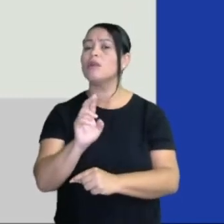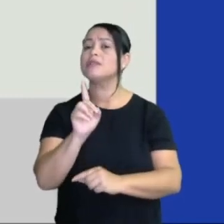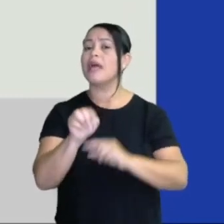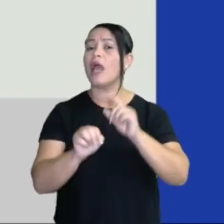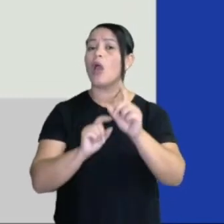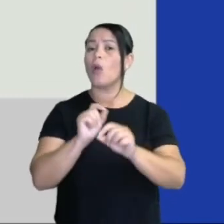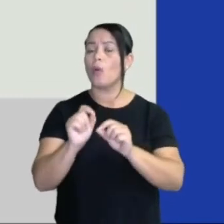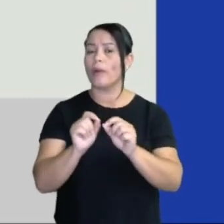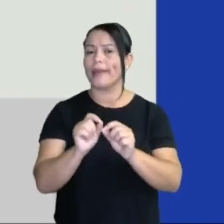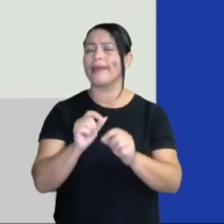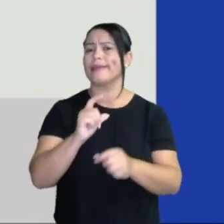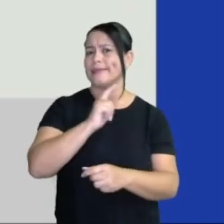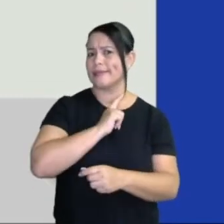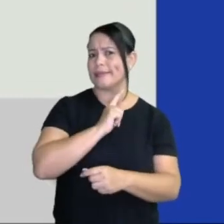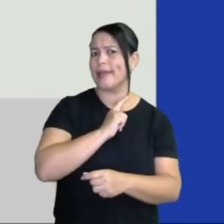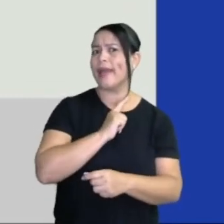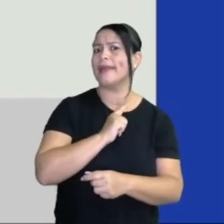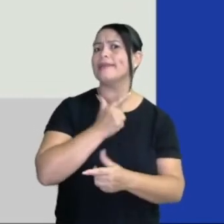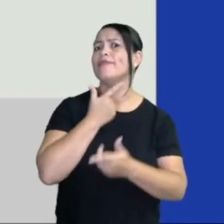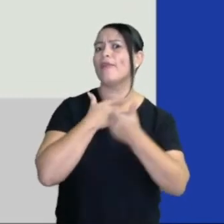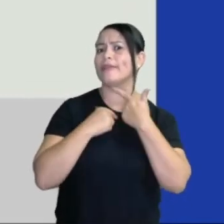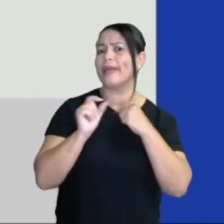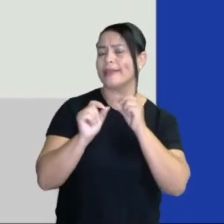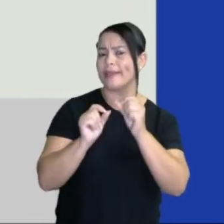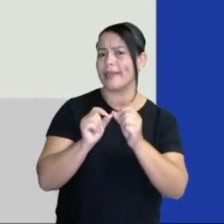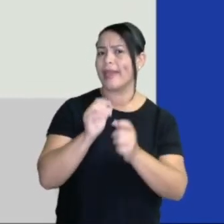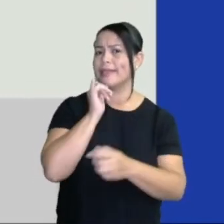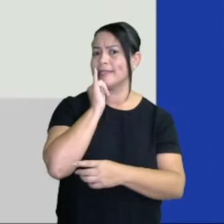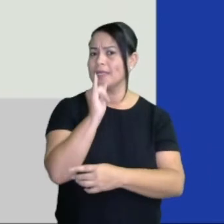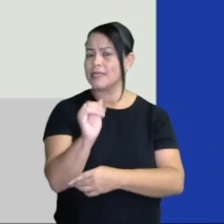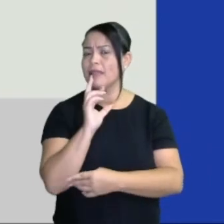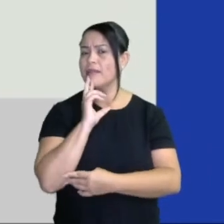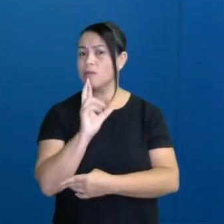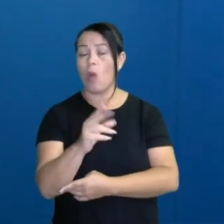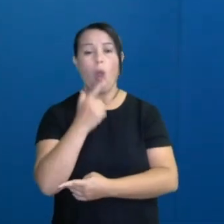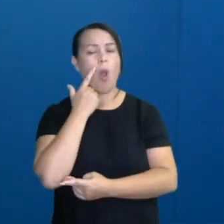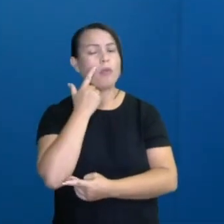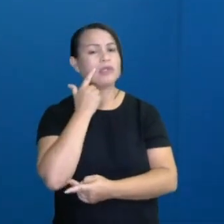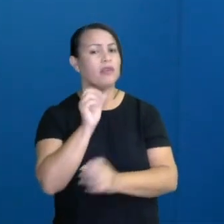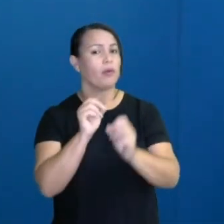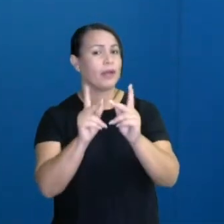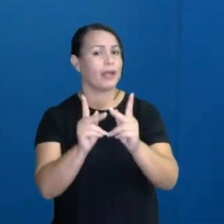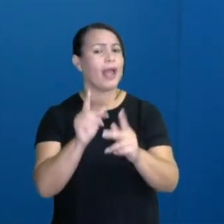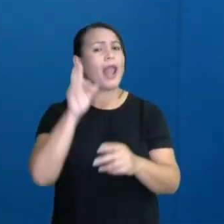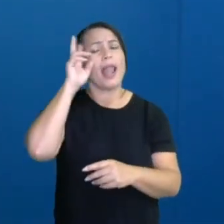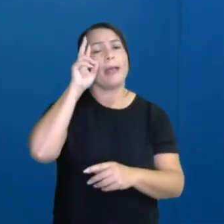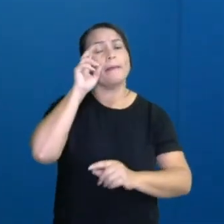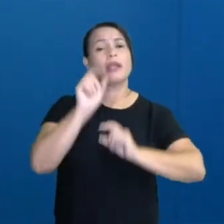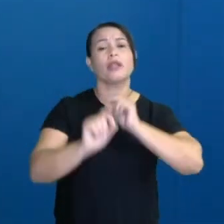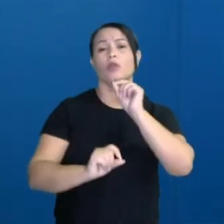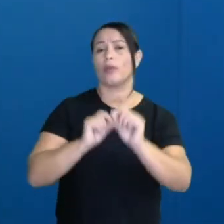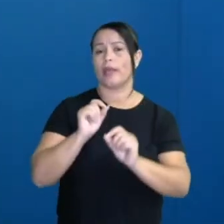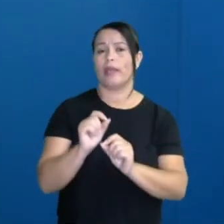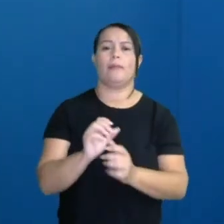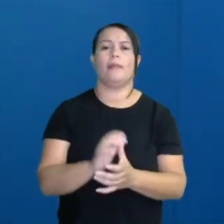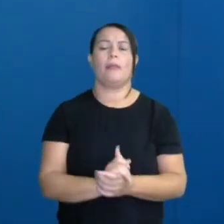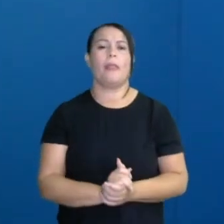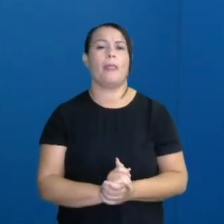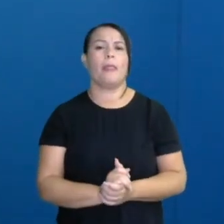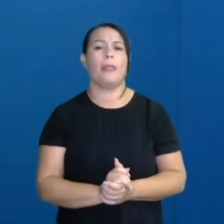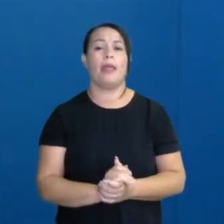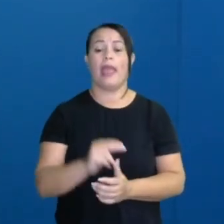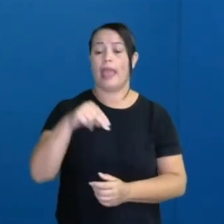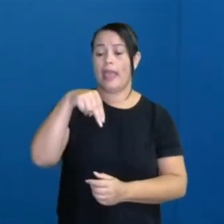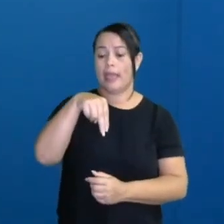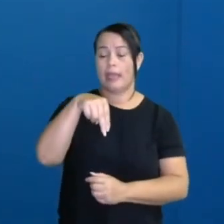termo que se pretende determinar. Ok? Então, lembrando o seguinte. Eu pode ser